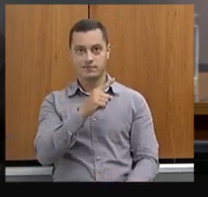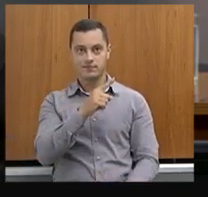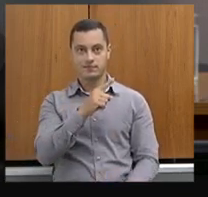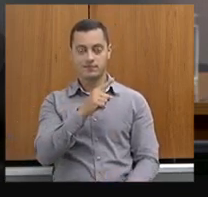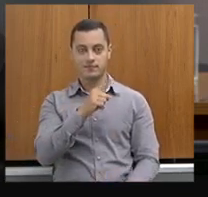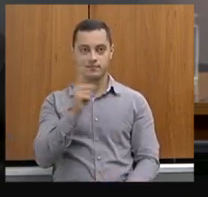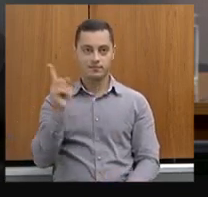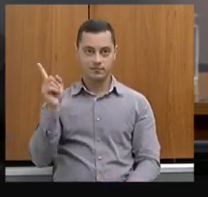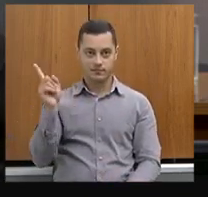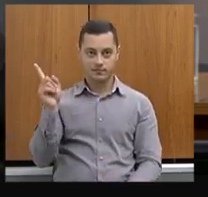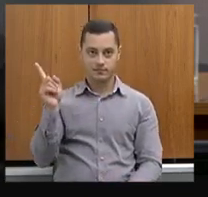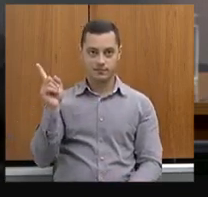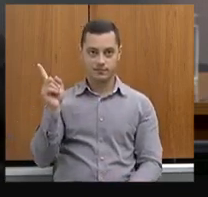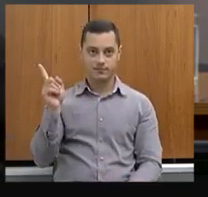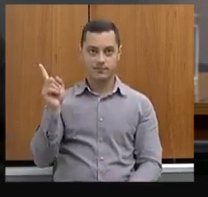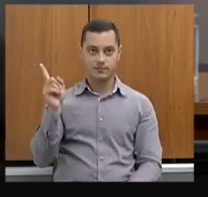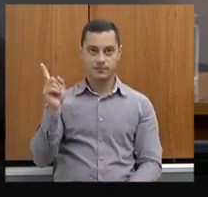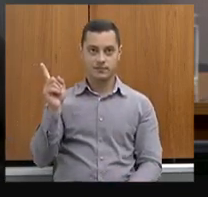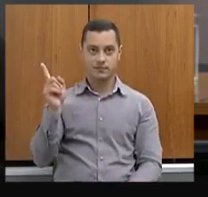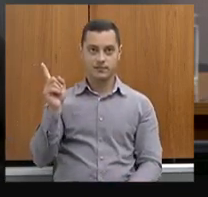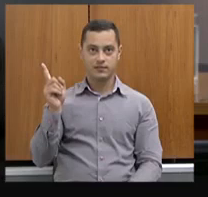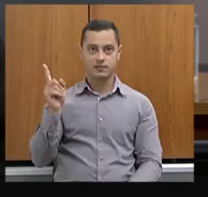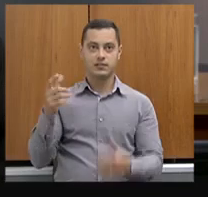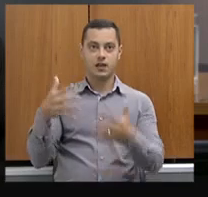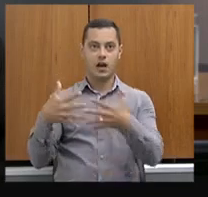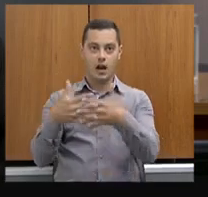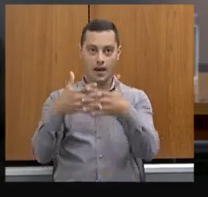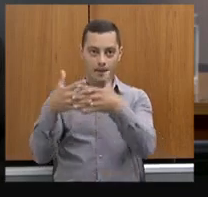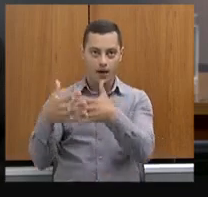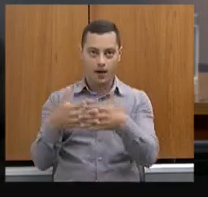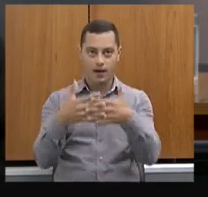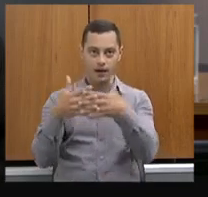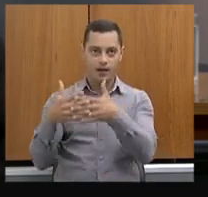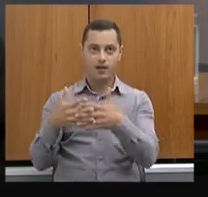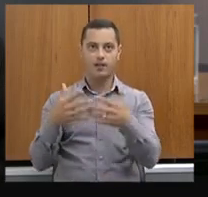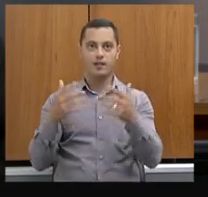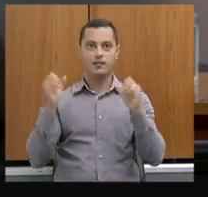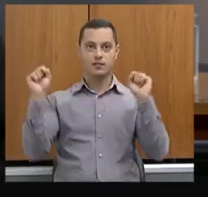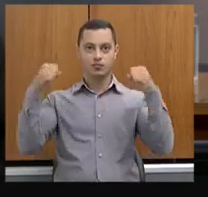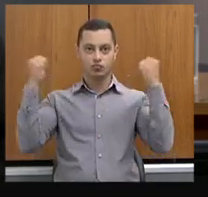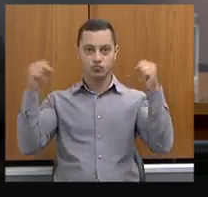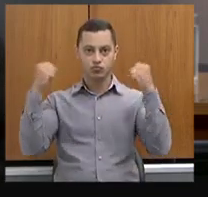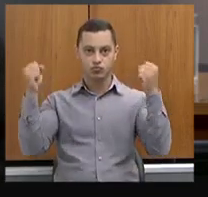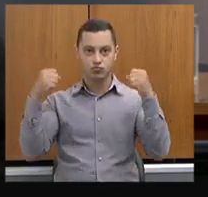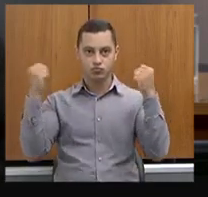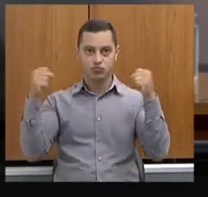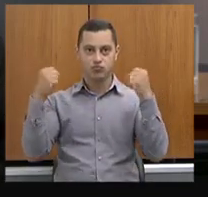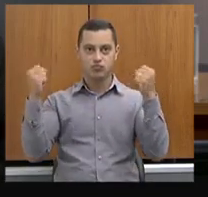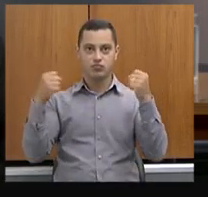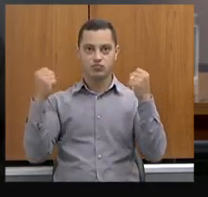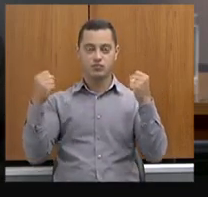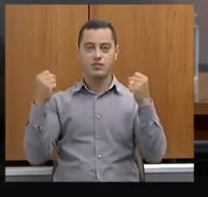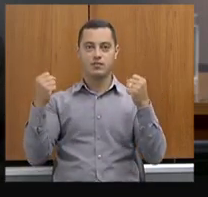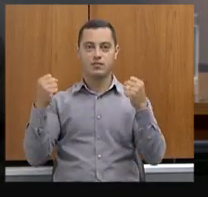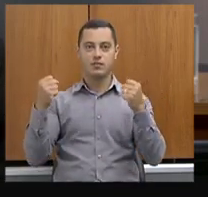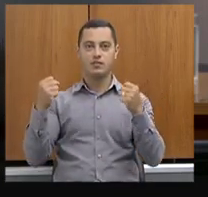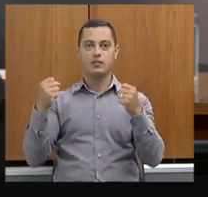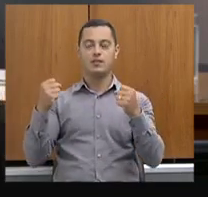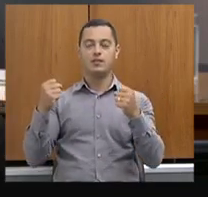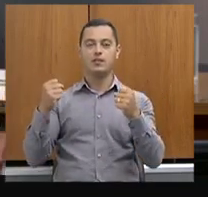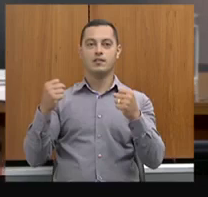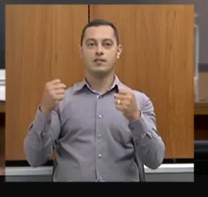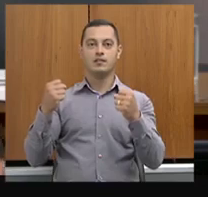Federal em total de 11 milhões 322 mil reais de emenda parlamentar Estadual alto salvamento